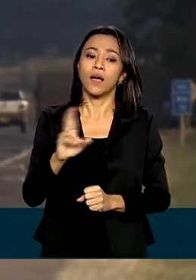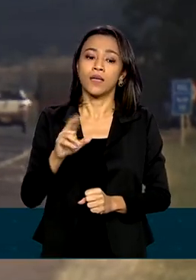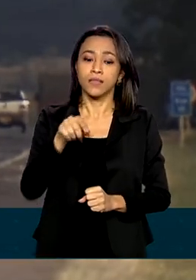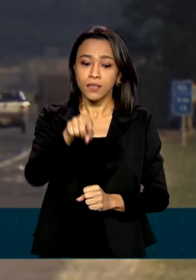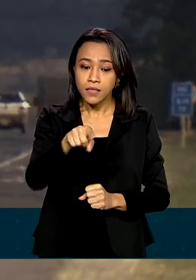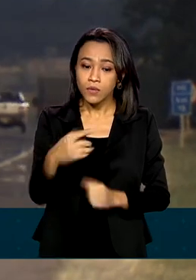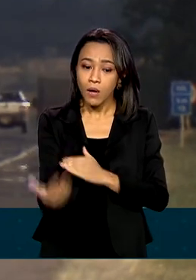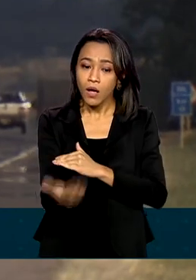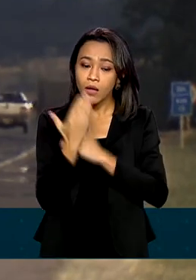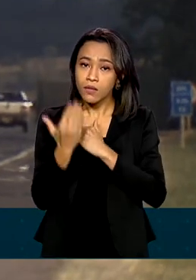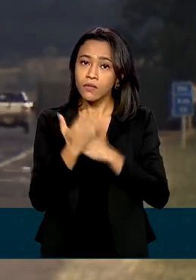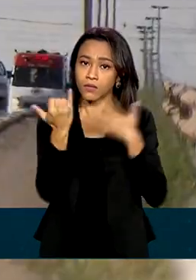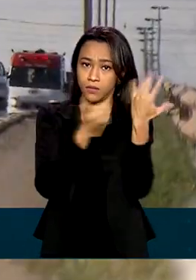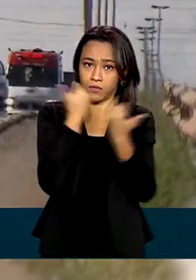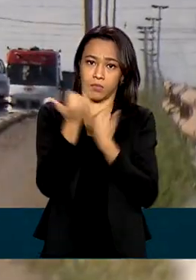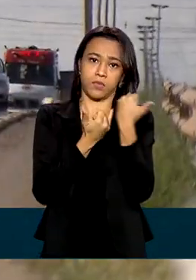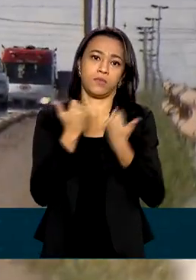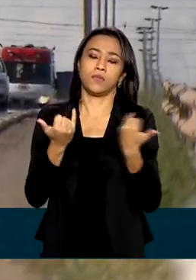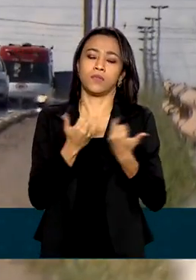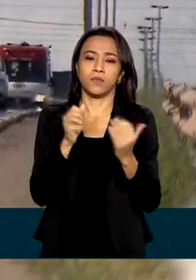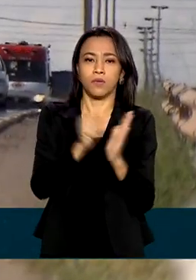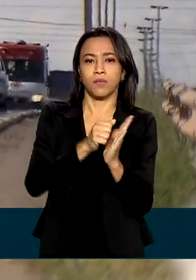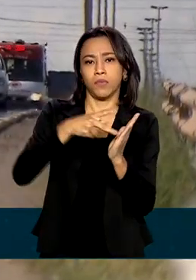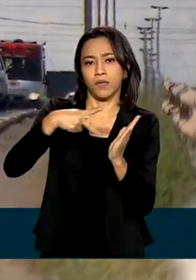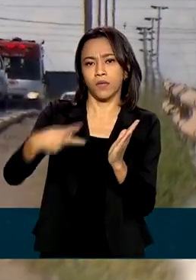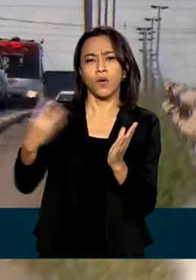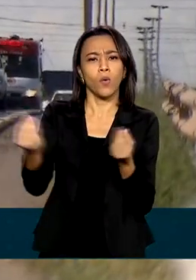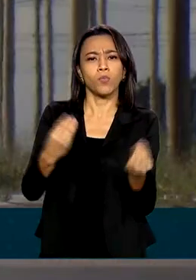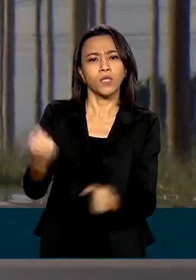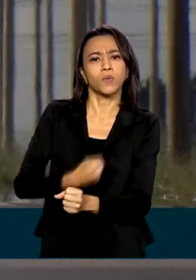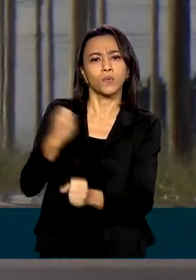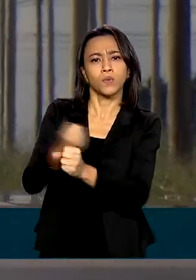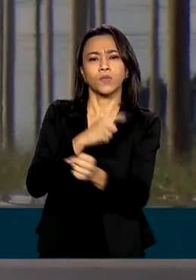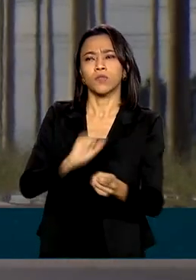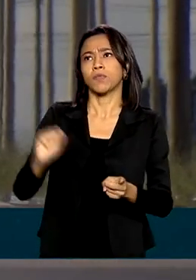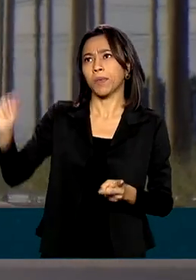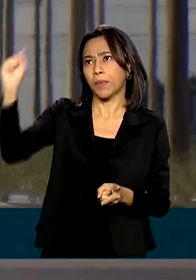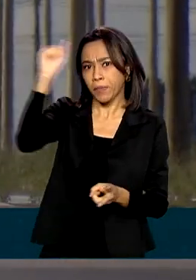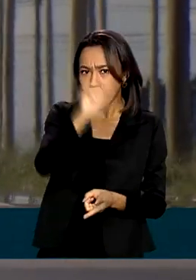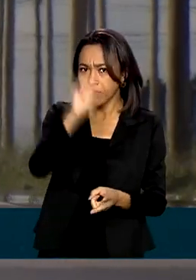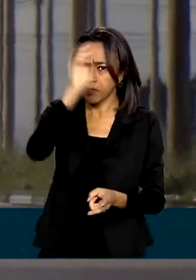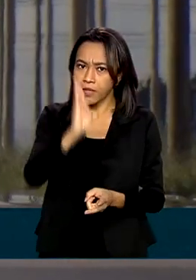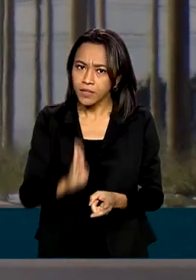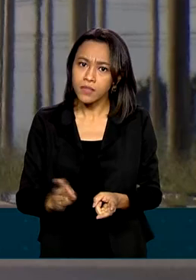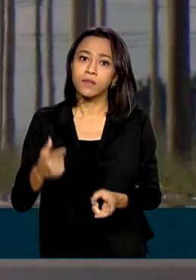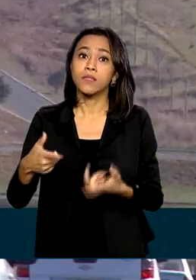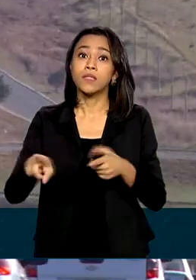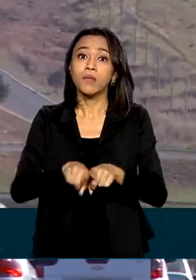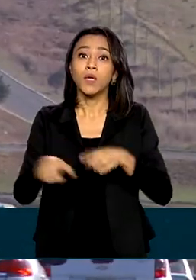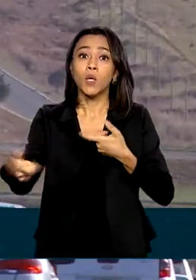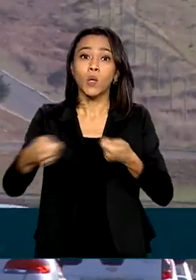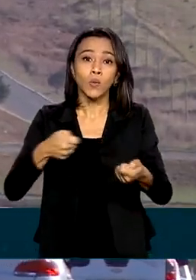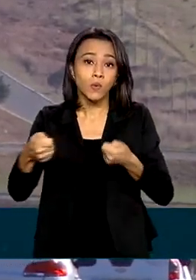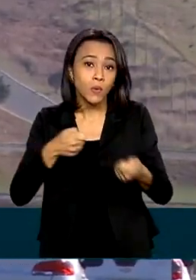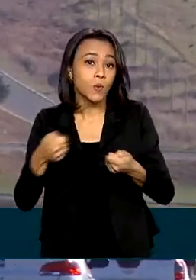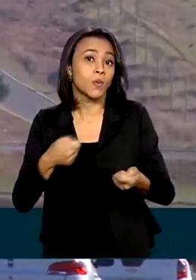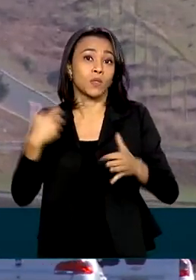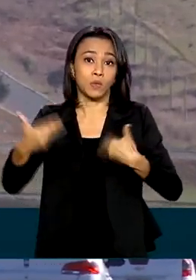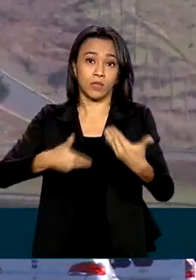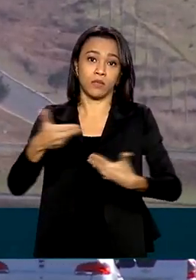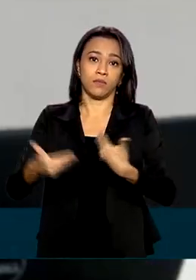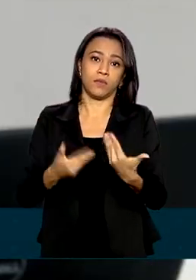no fluxo de informações sobre as obras rodoviárias e no controle das medições dos serviços